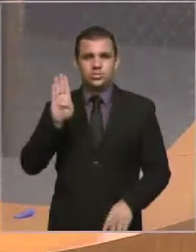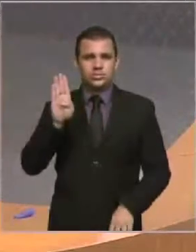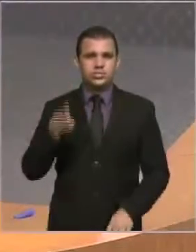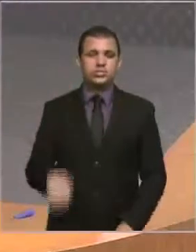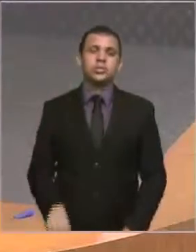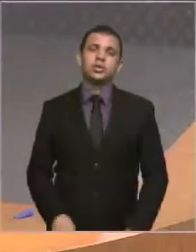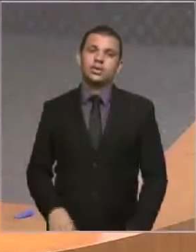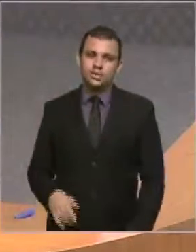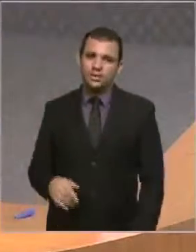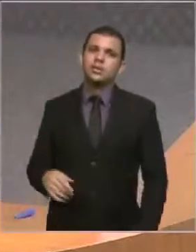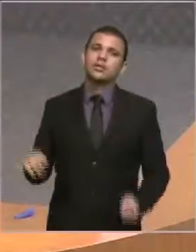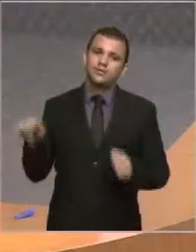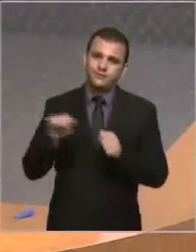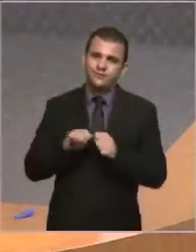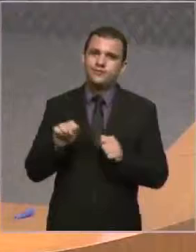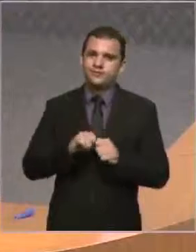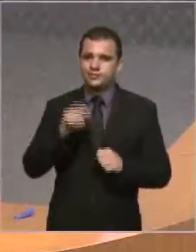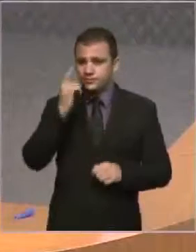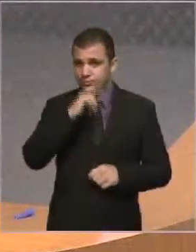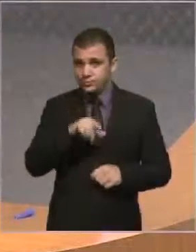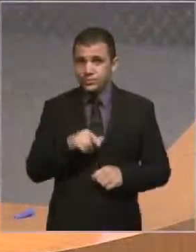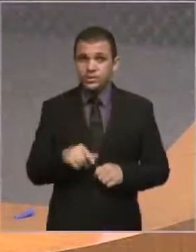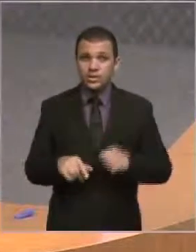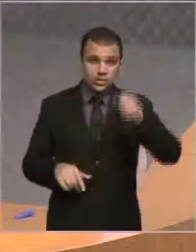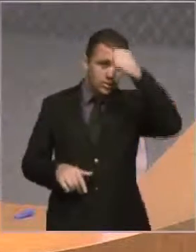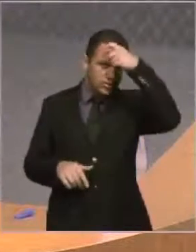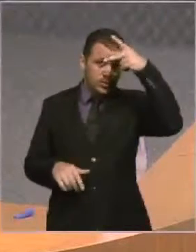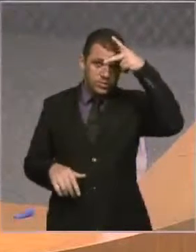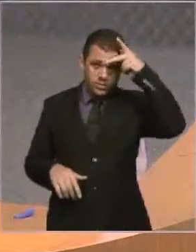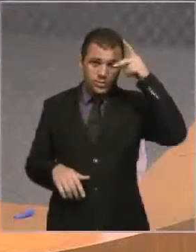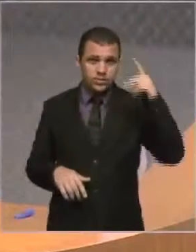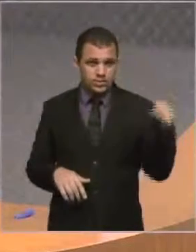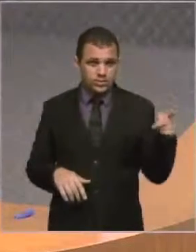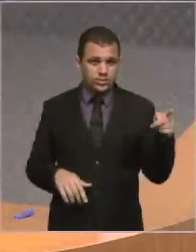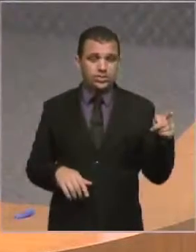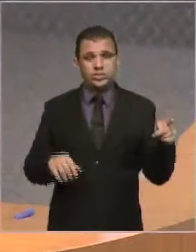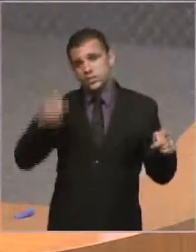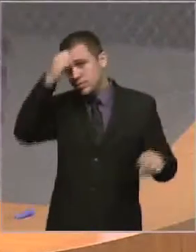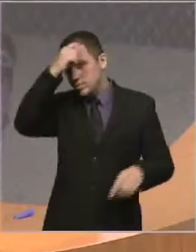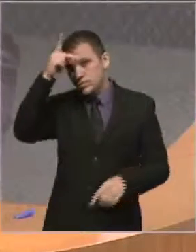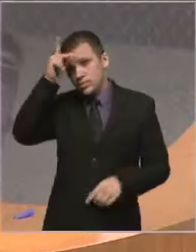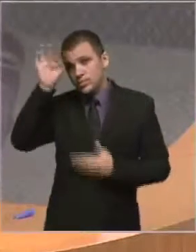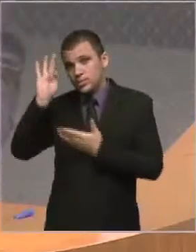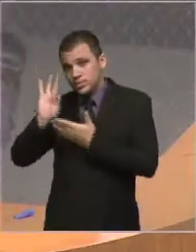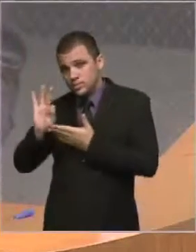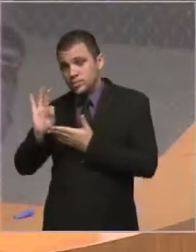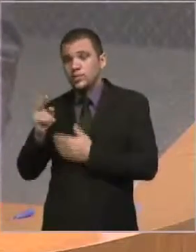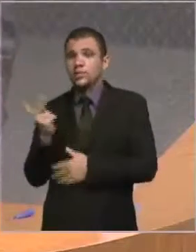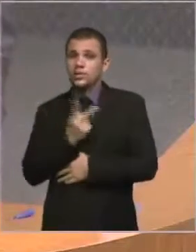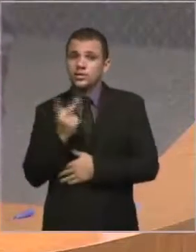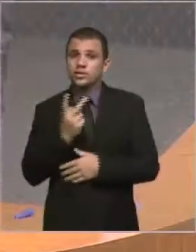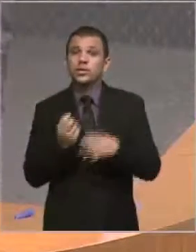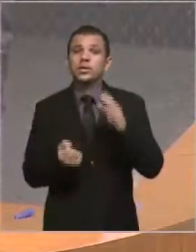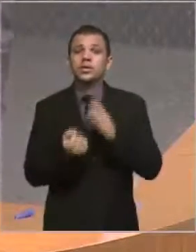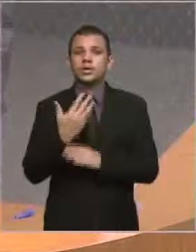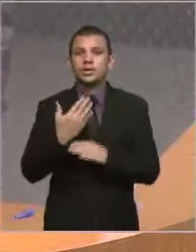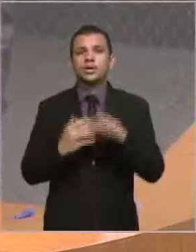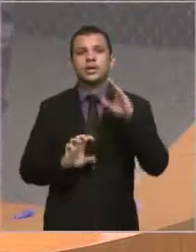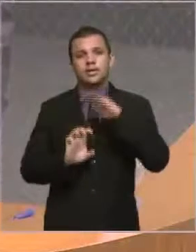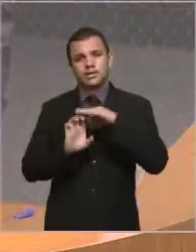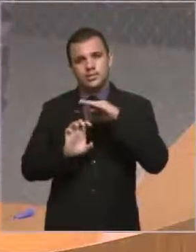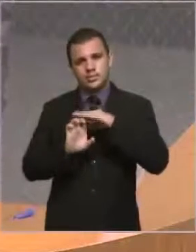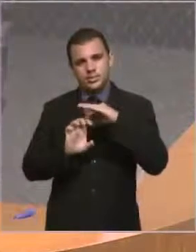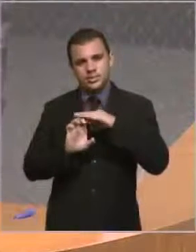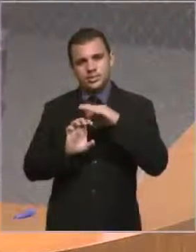E assim foi feito. Prefeito Luciano, prefeito Firmino, criaram uma entidade jurídica para